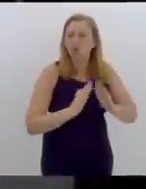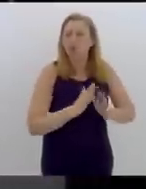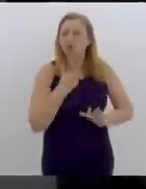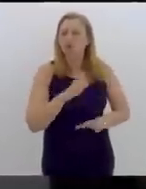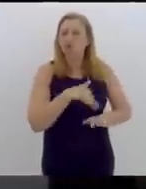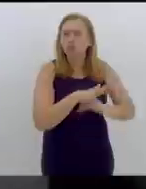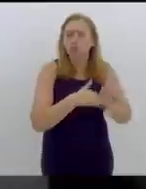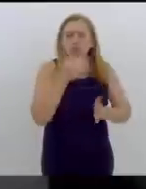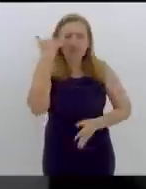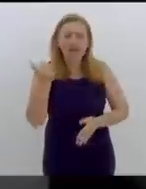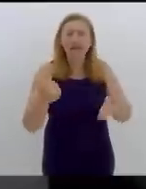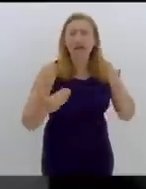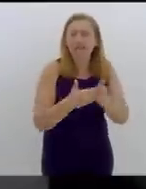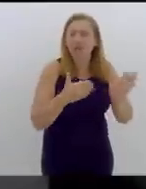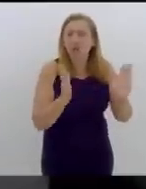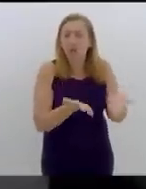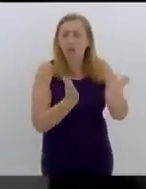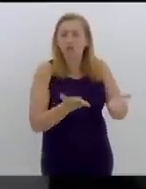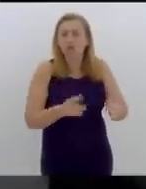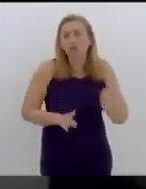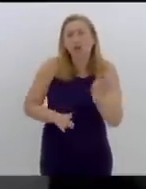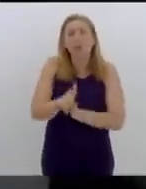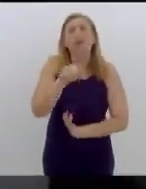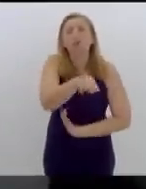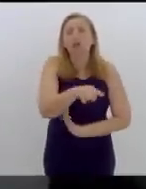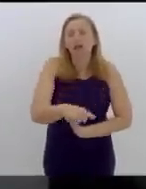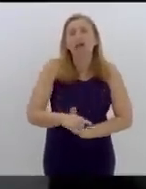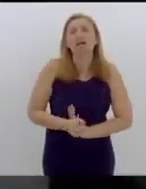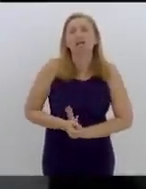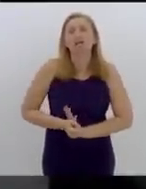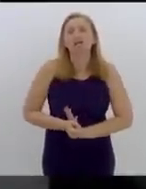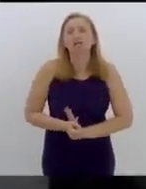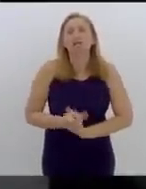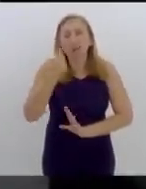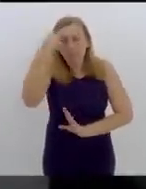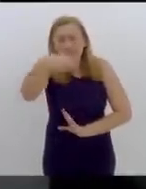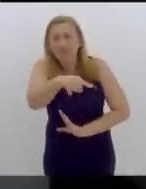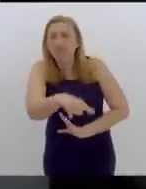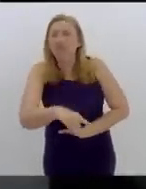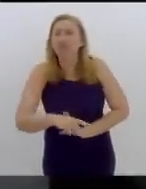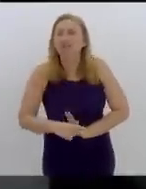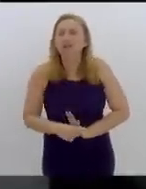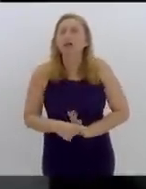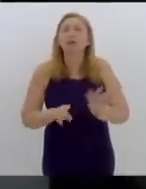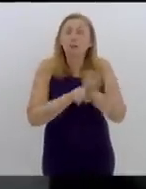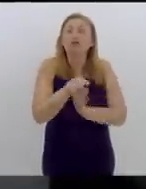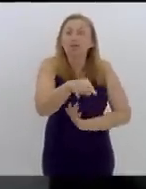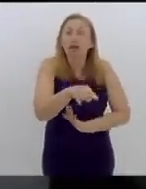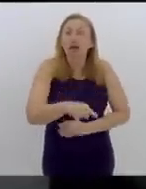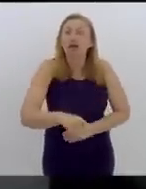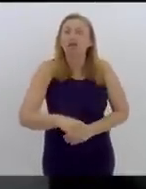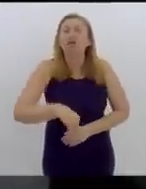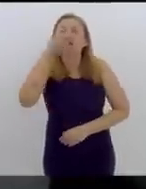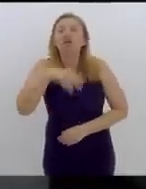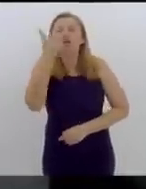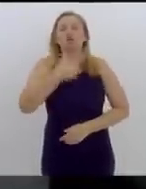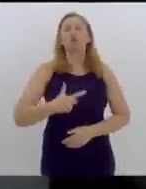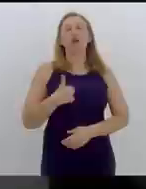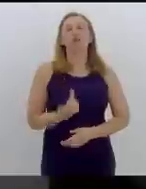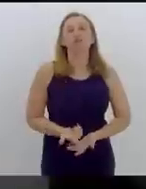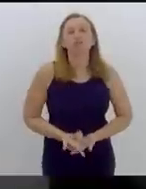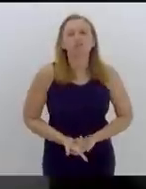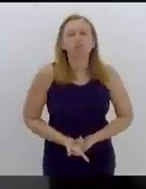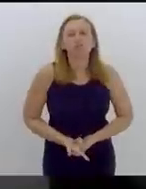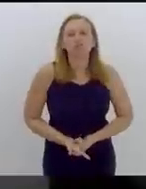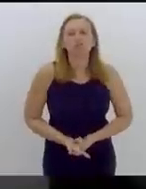mundo até hoje Pergunta lá vai lá manda alguém lá para perguntar quem sou eu quem fui